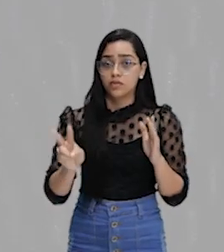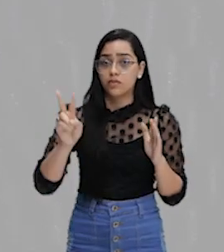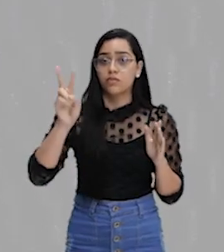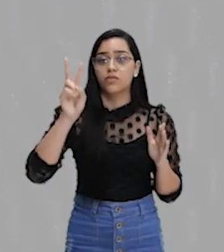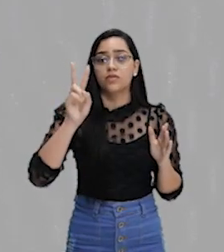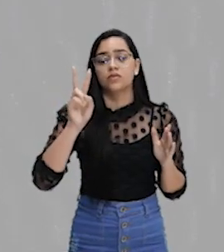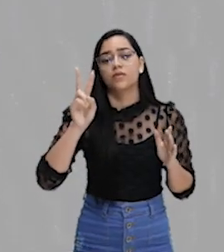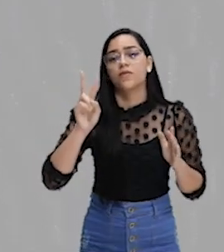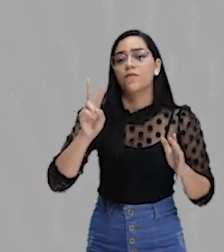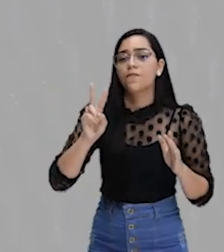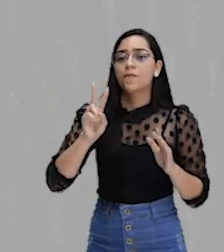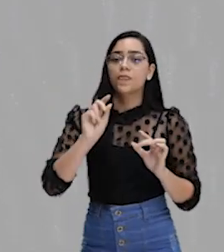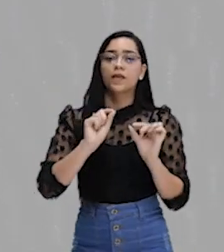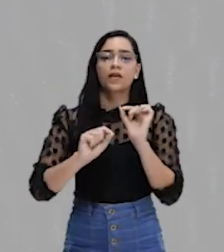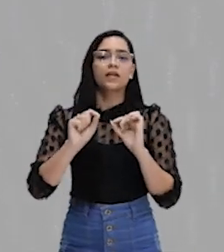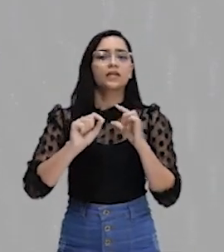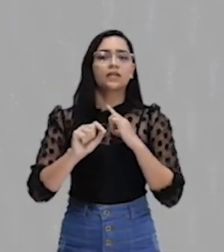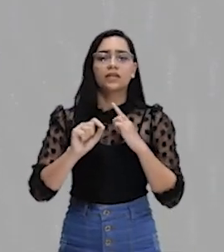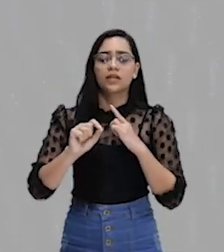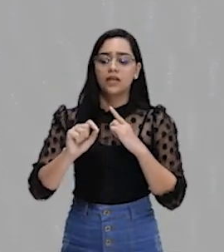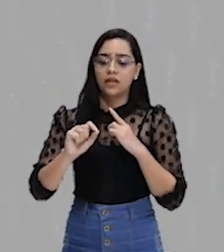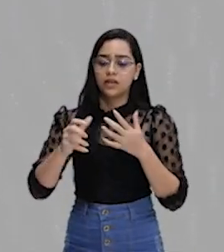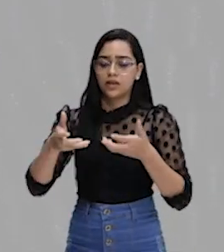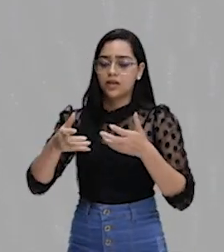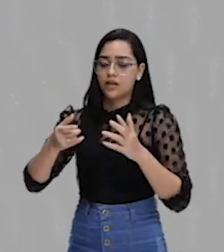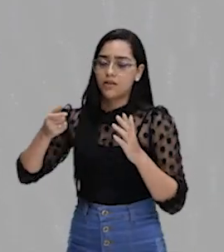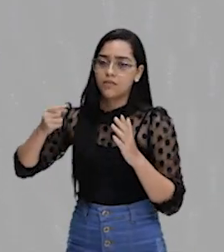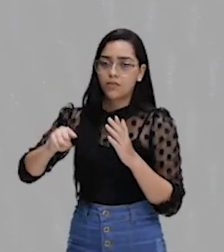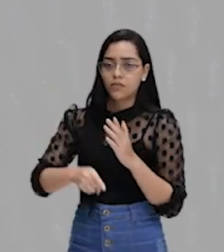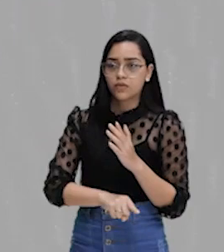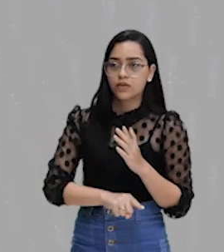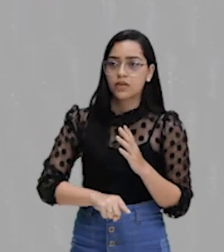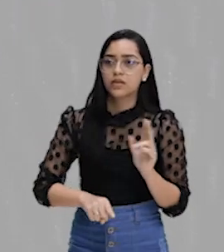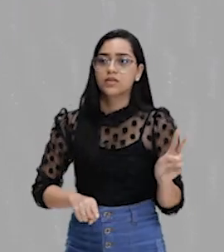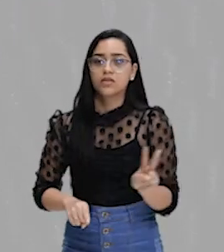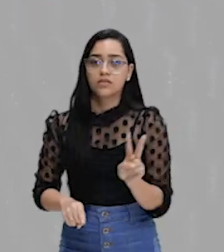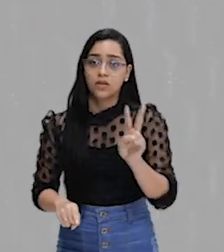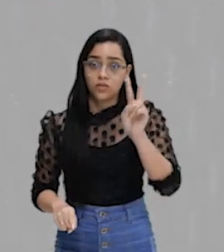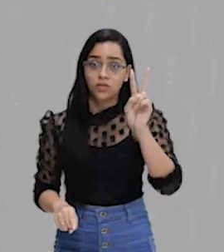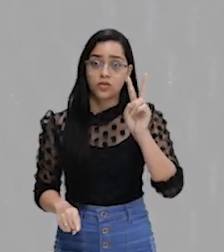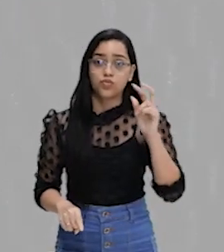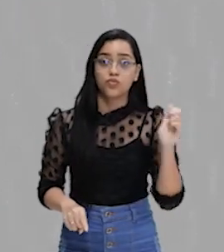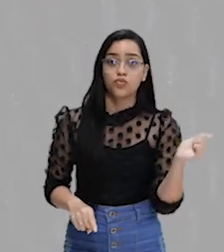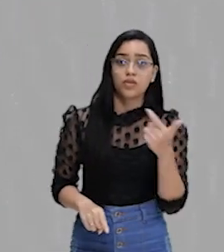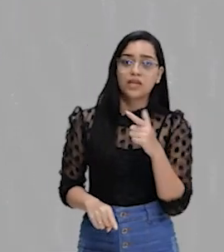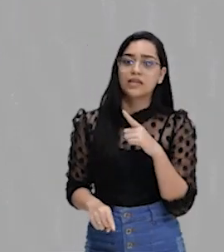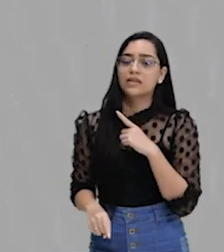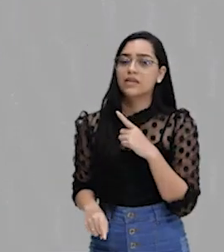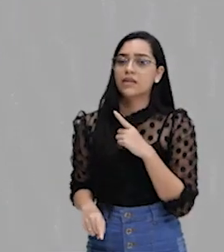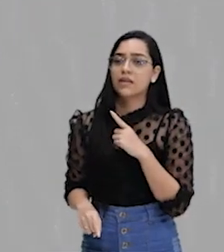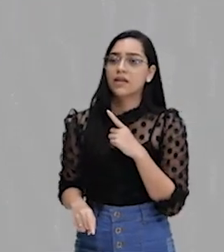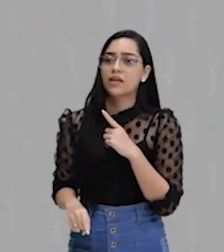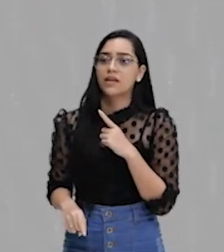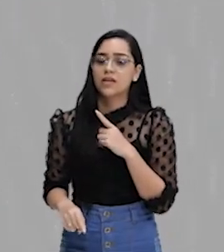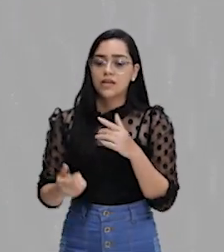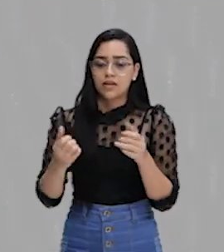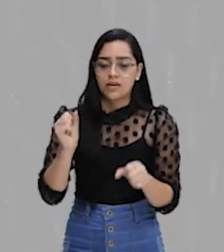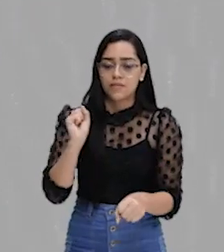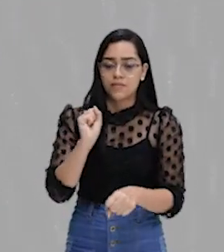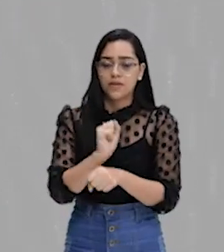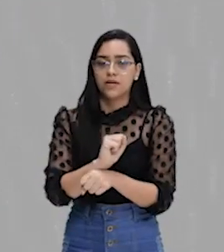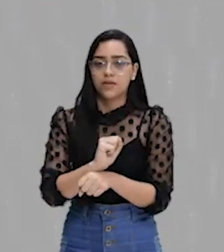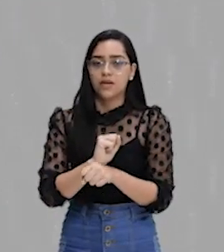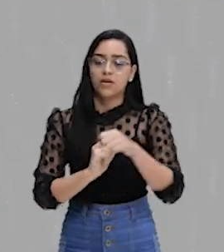medievais. O Renascimento ele vem muito mais aprofundar esses valores medievais do que necessariamente romper com